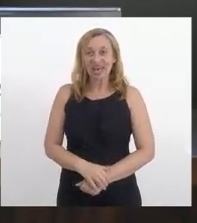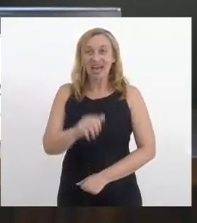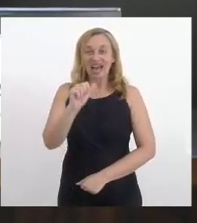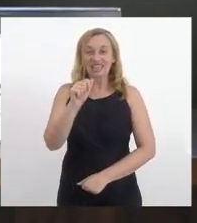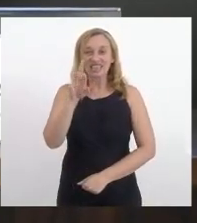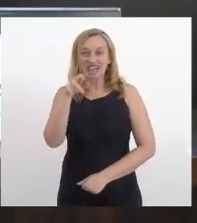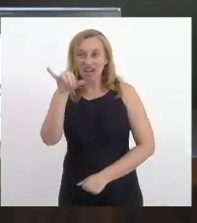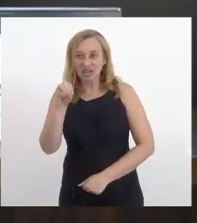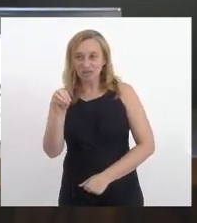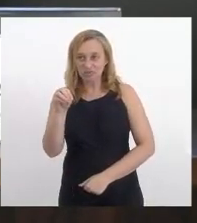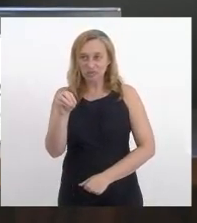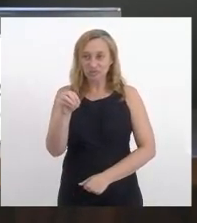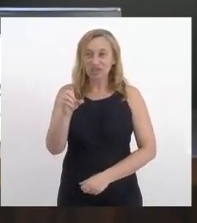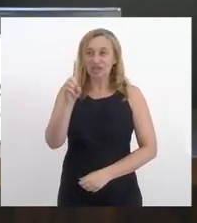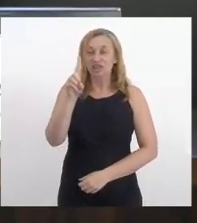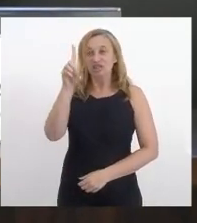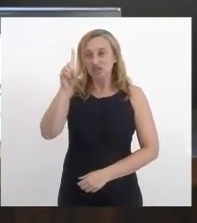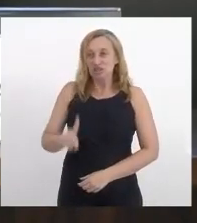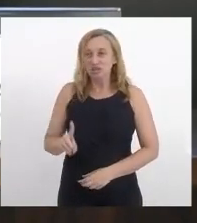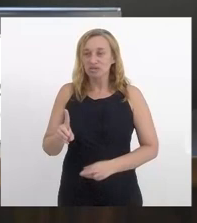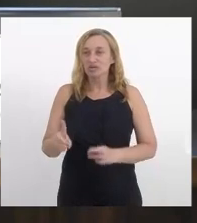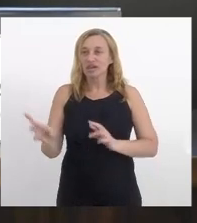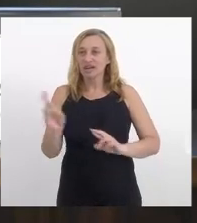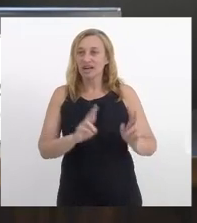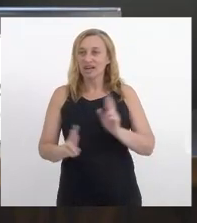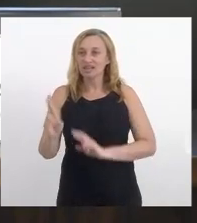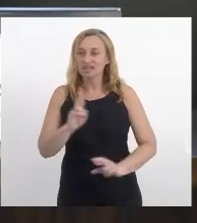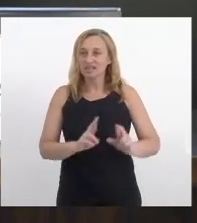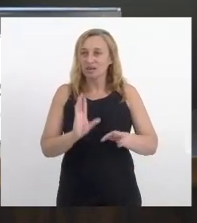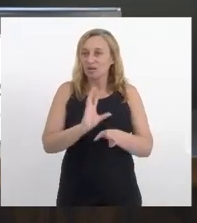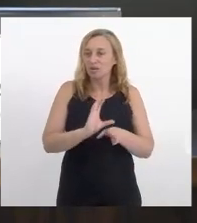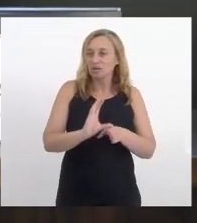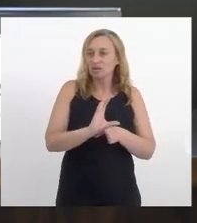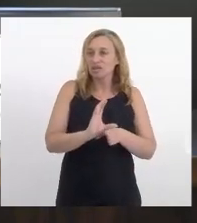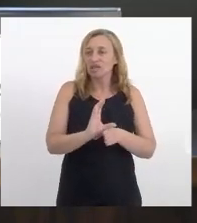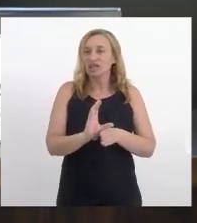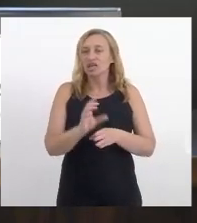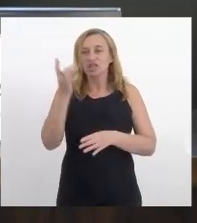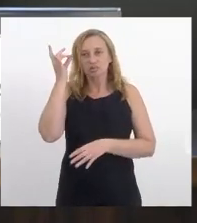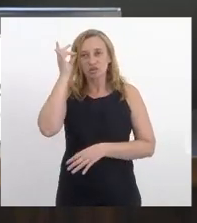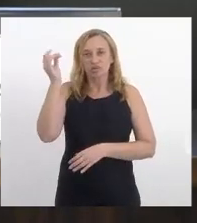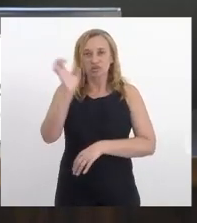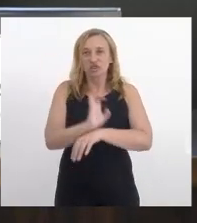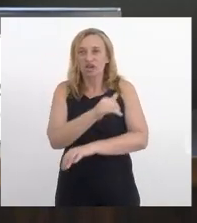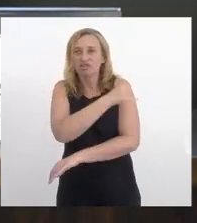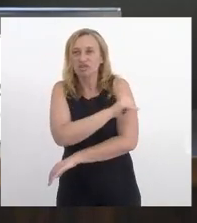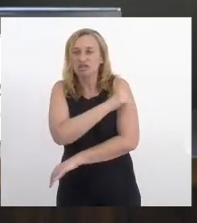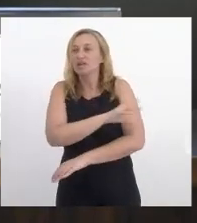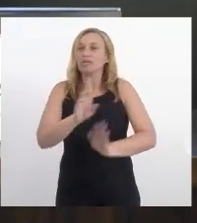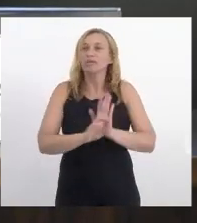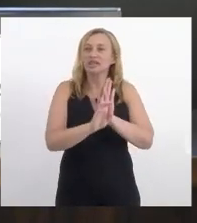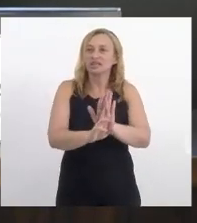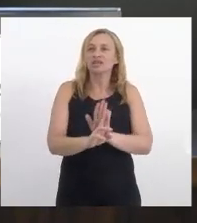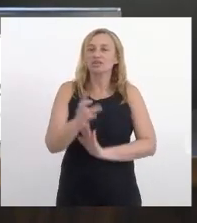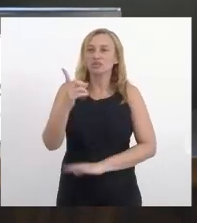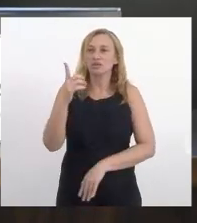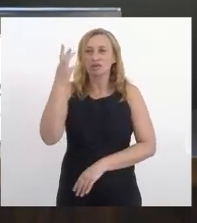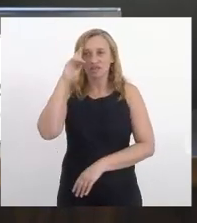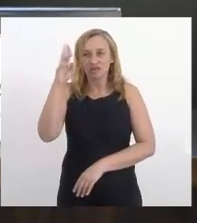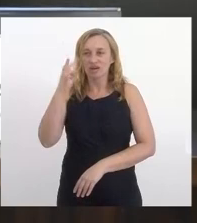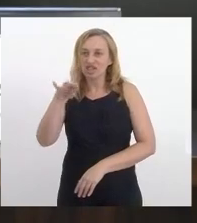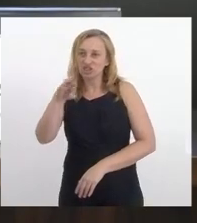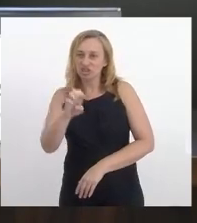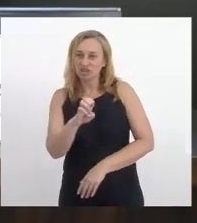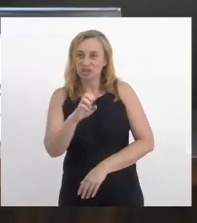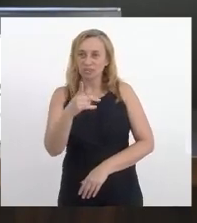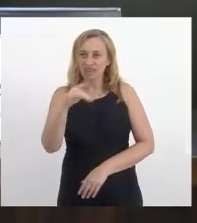Adriano Barros de Almeida, diretor da área de Relações Externas do Conselho Espírita do Estado do Rio de Janeiro, neste ato representado pelo senhor Alexandre Pereira da